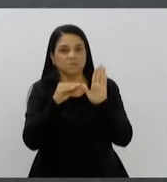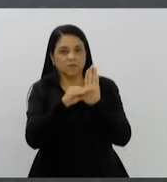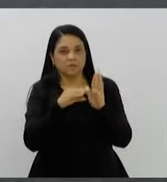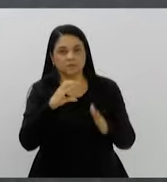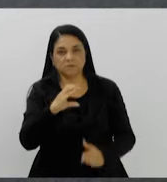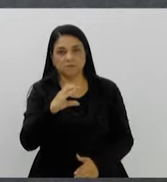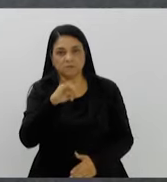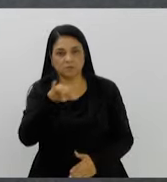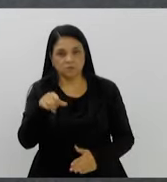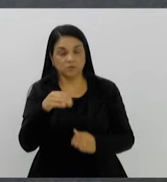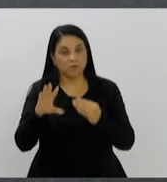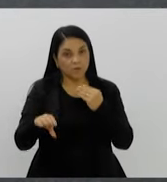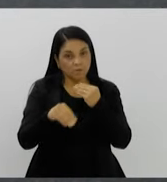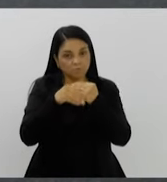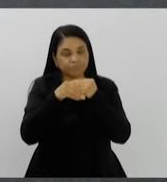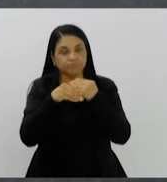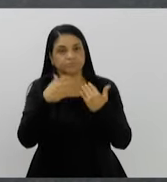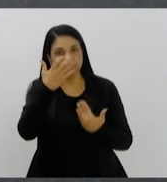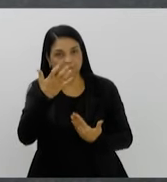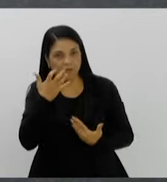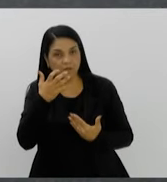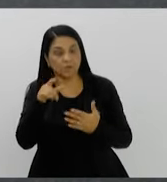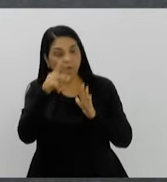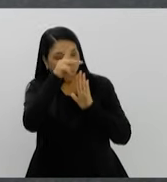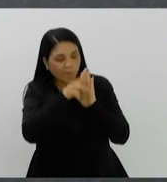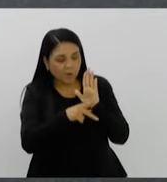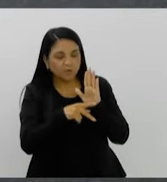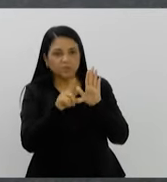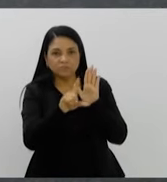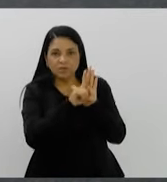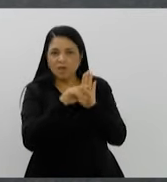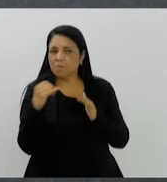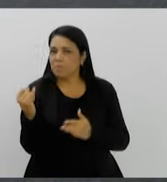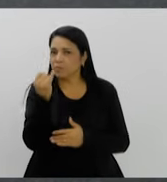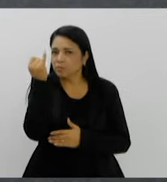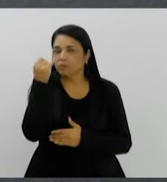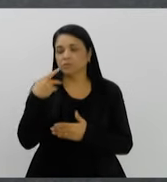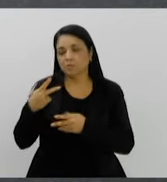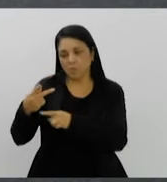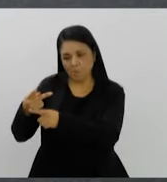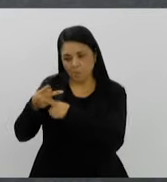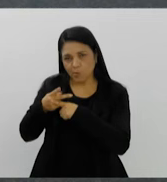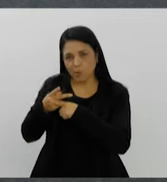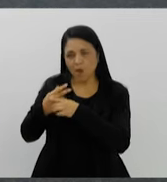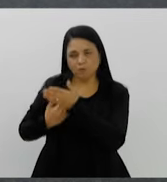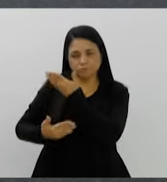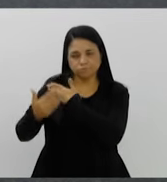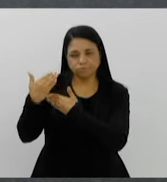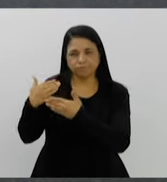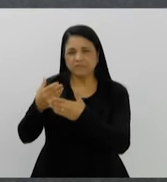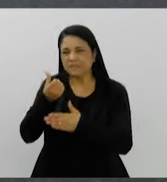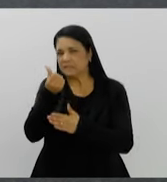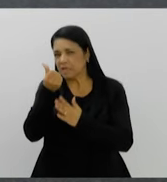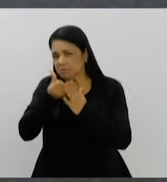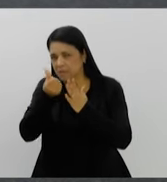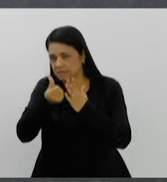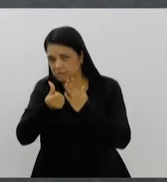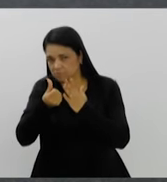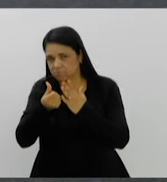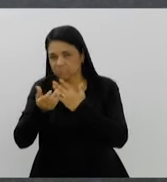acrescentar presidente que esse projeto é muito importante eu fui procurado algum tempo atrás H uns se